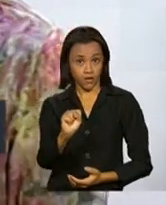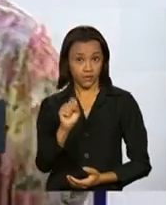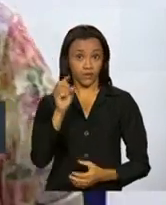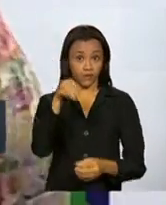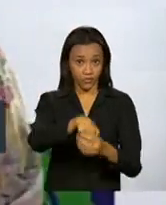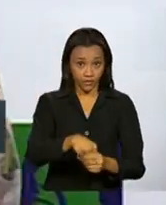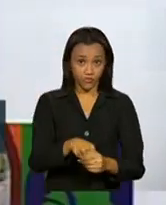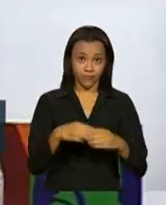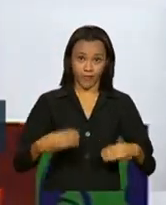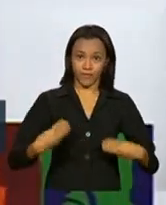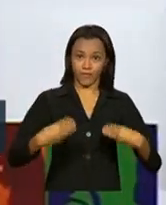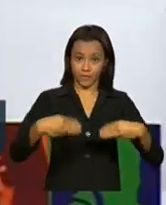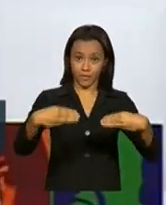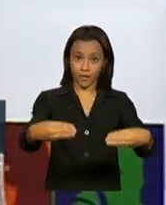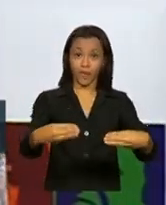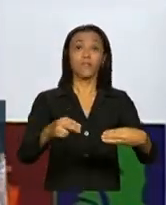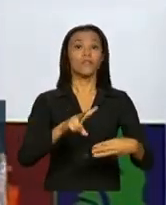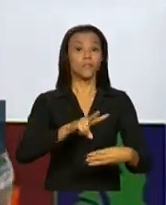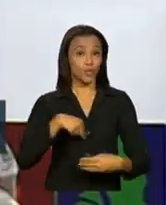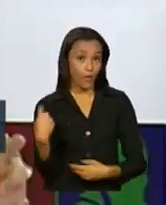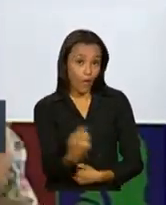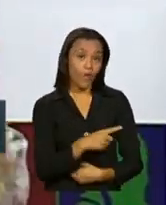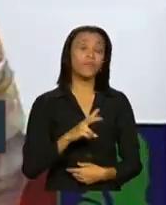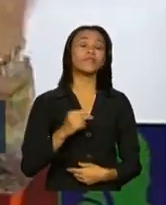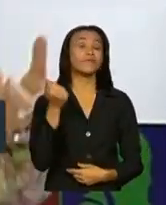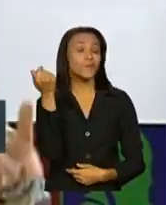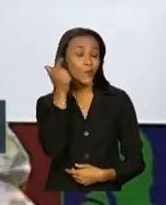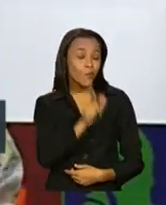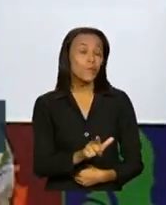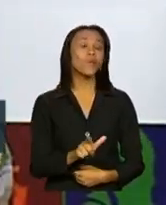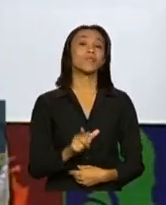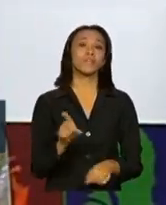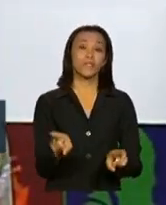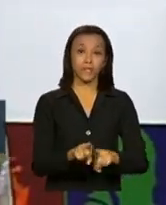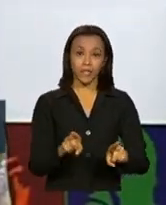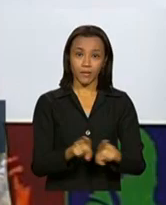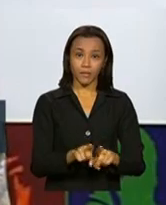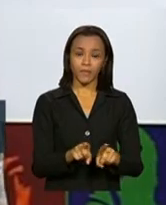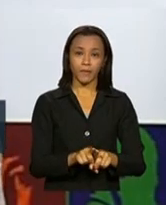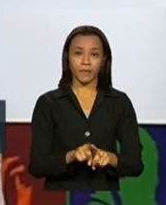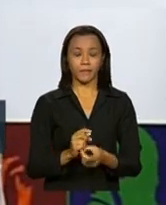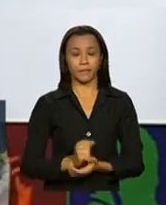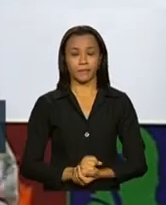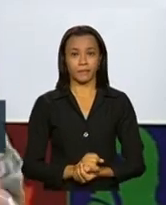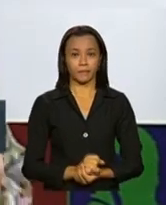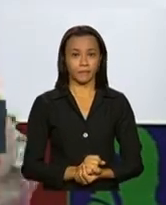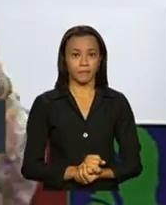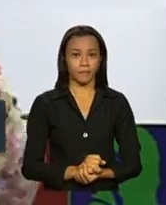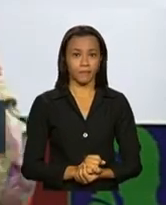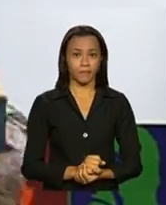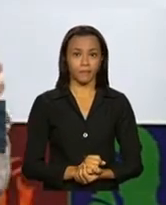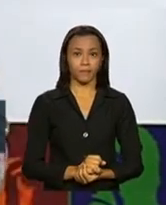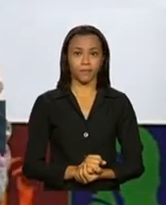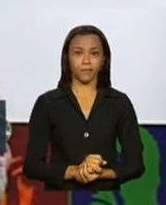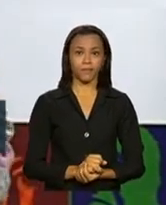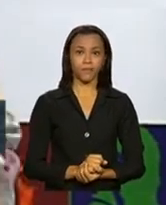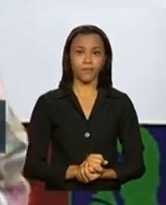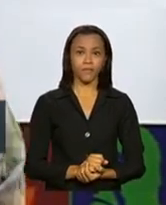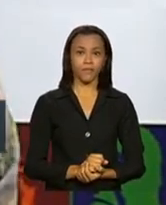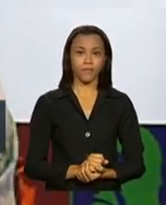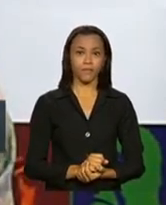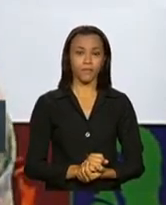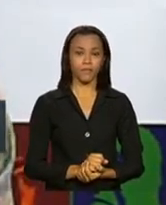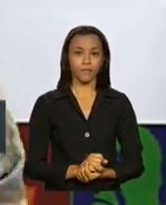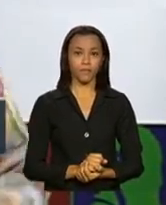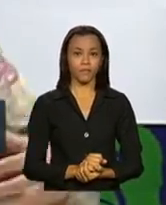Explanada nós seremos contempladas com mais uma porção eh uma porção um